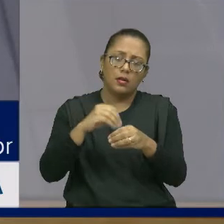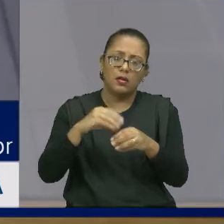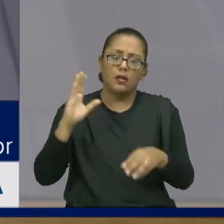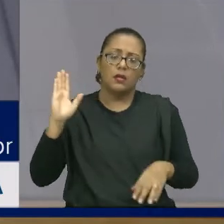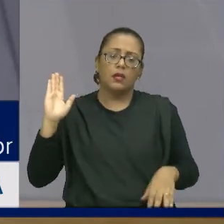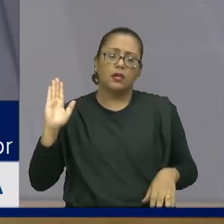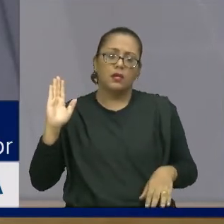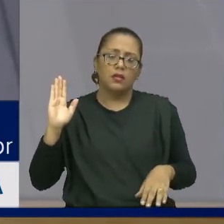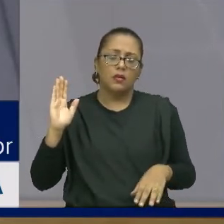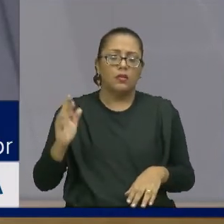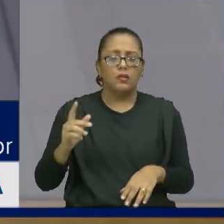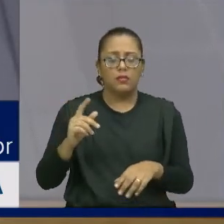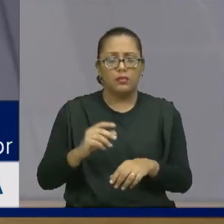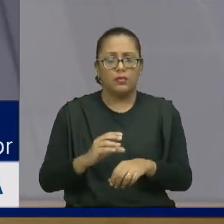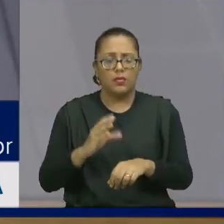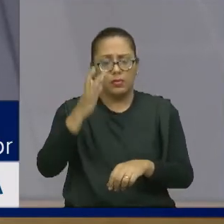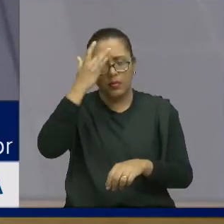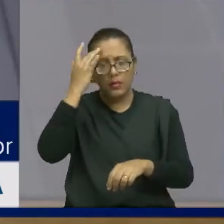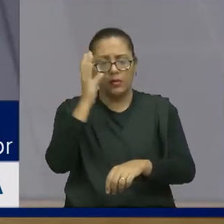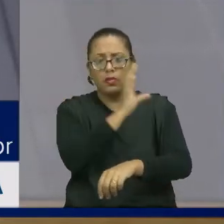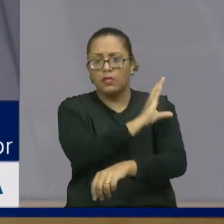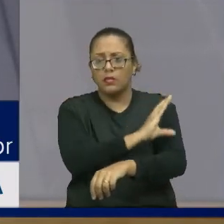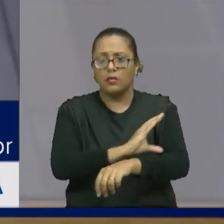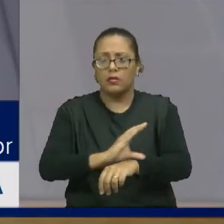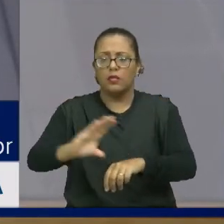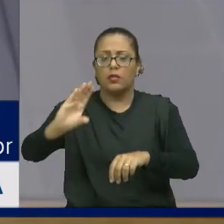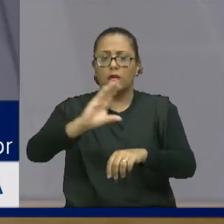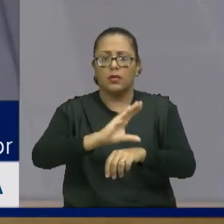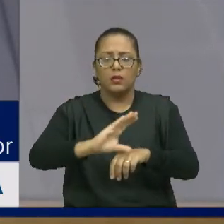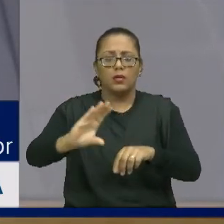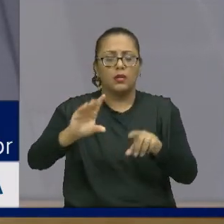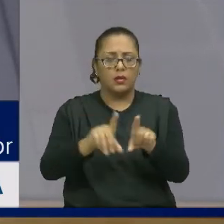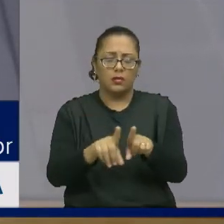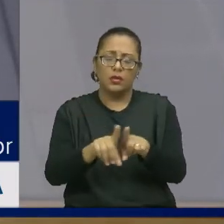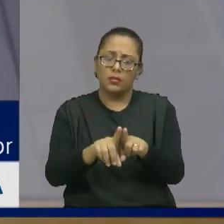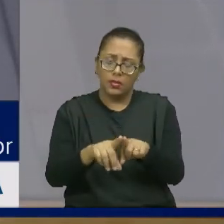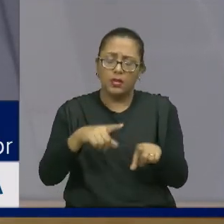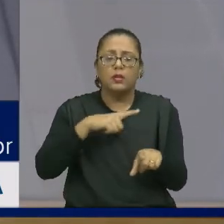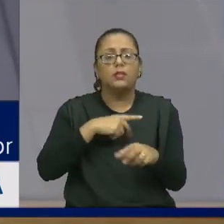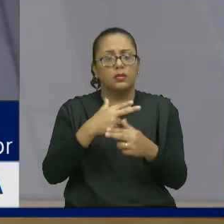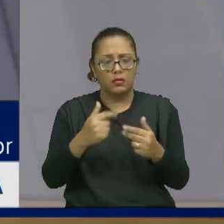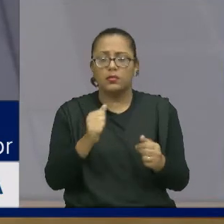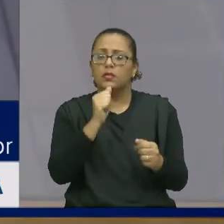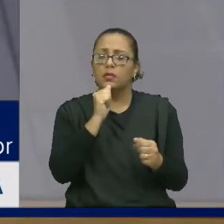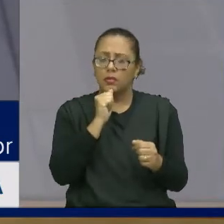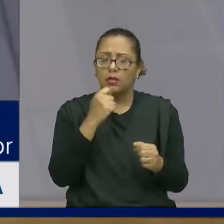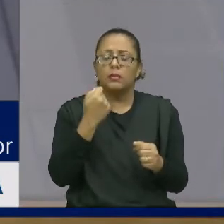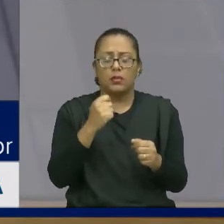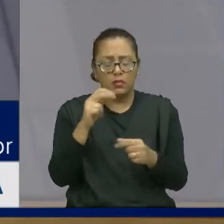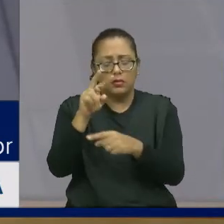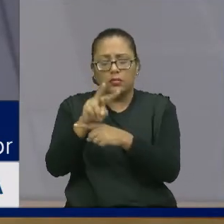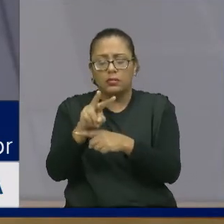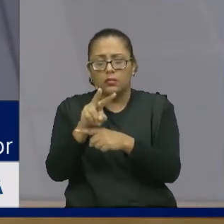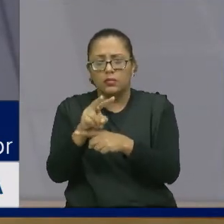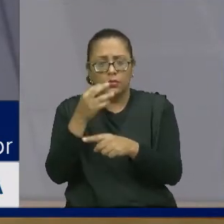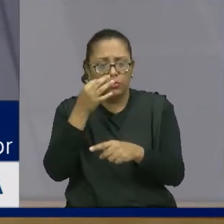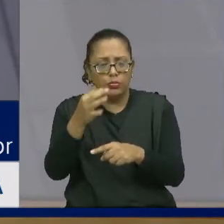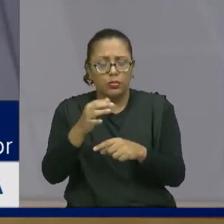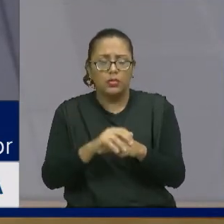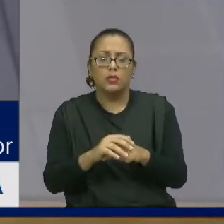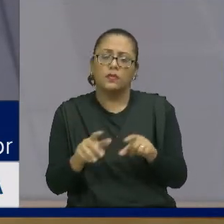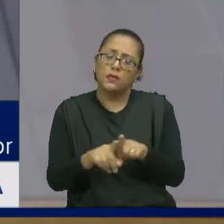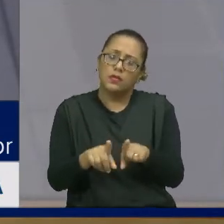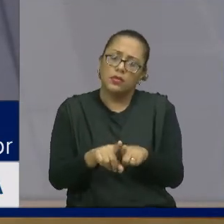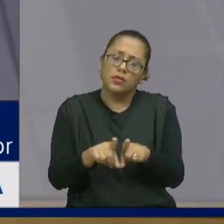outros, contudo, existem pontos que ainda merecem reparos, sob pena de perdurarem